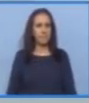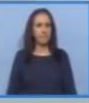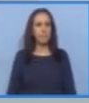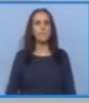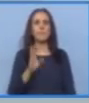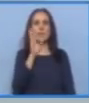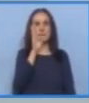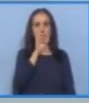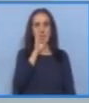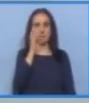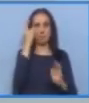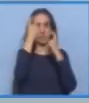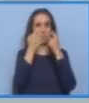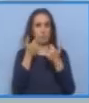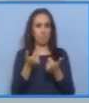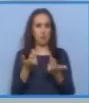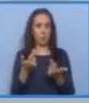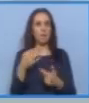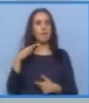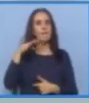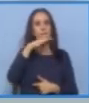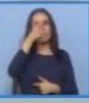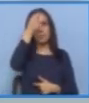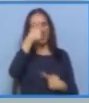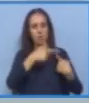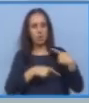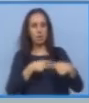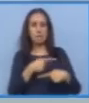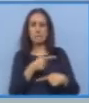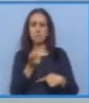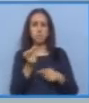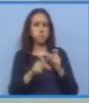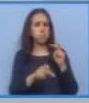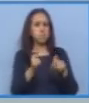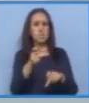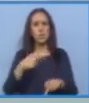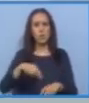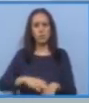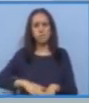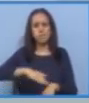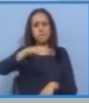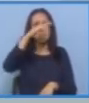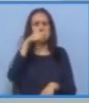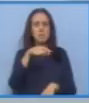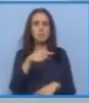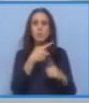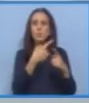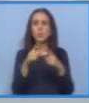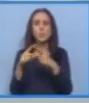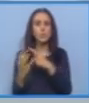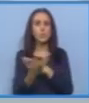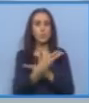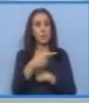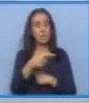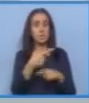Se pensássemos bem, não é? A nossa história familiar está feita disto. Nós crescemos no meio de diferenças. E